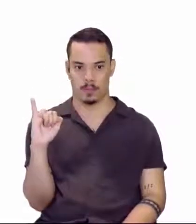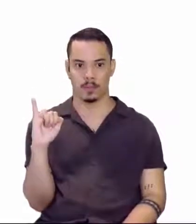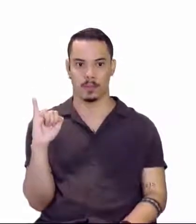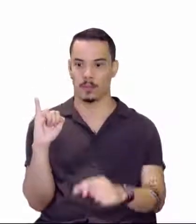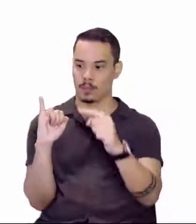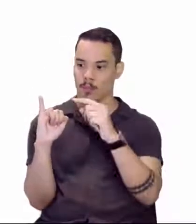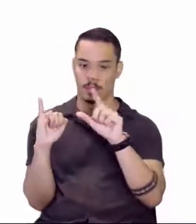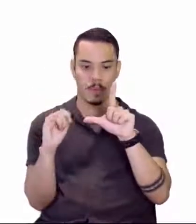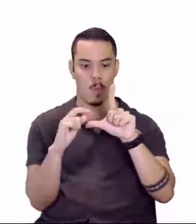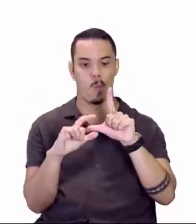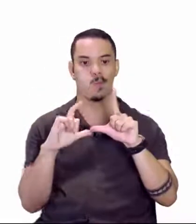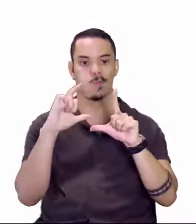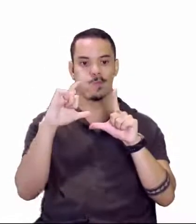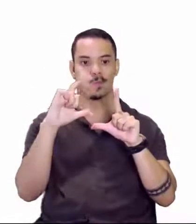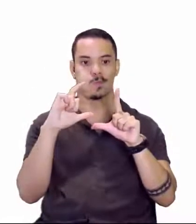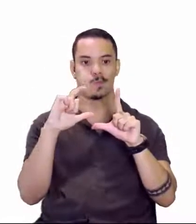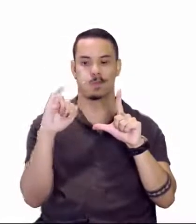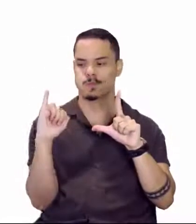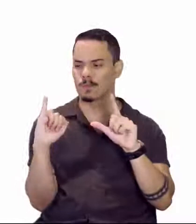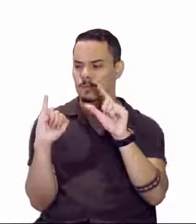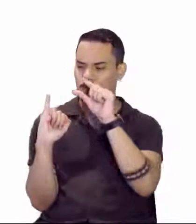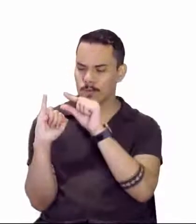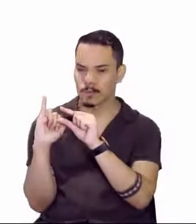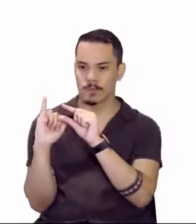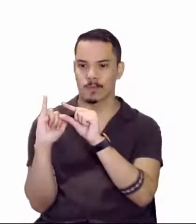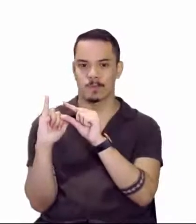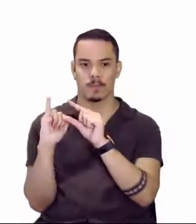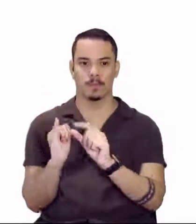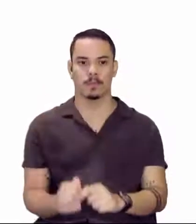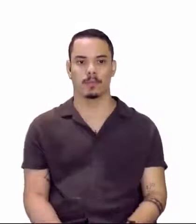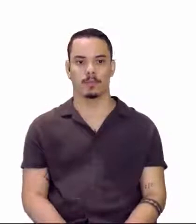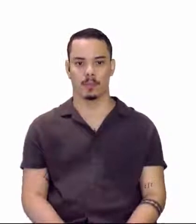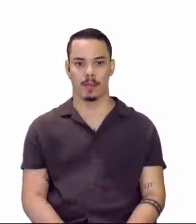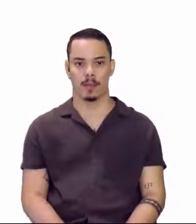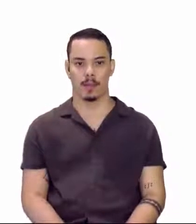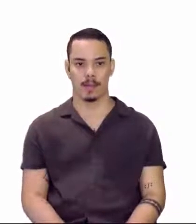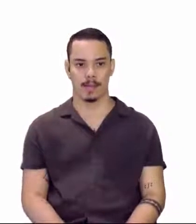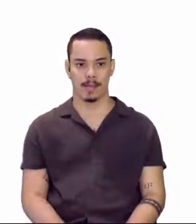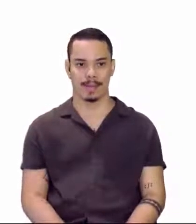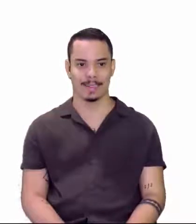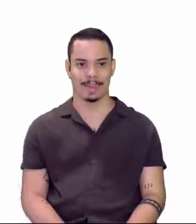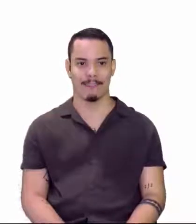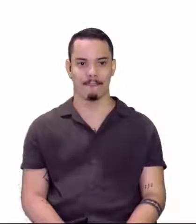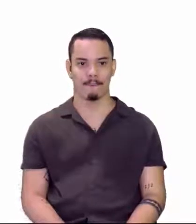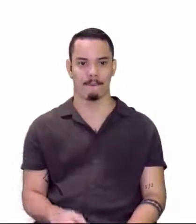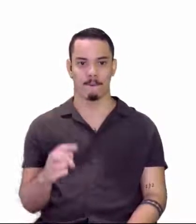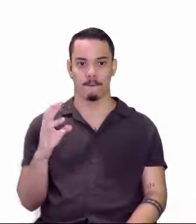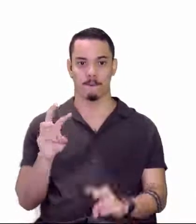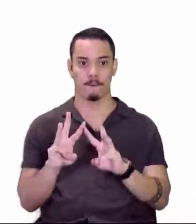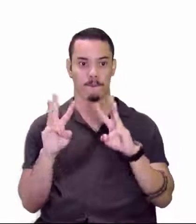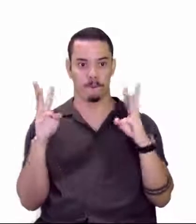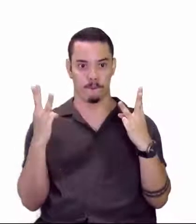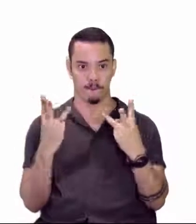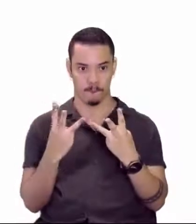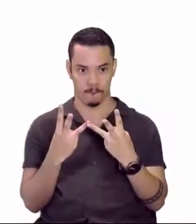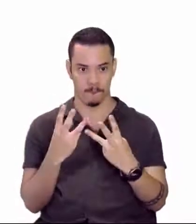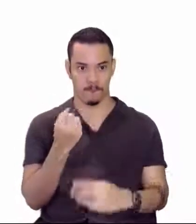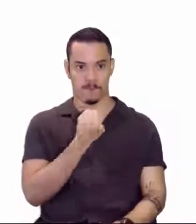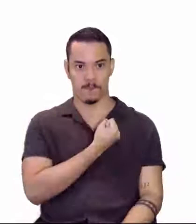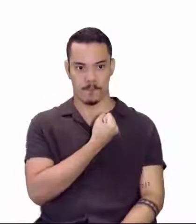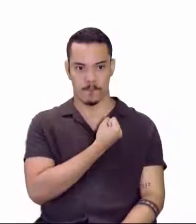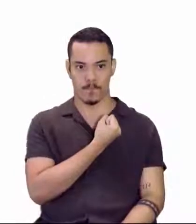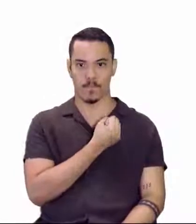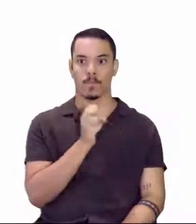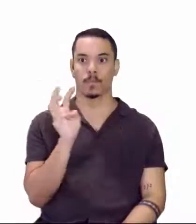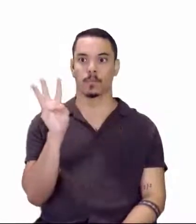é maiúscula, a menor é minúscula. A massa atômica do lítio o número atômico do lítio